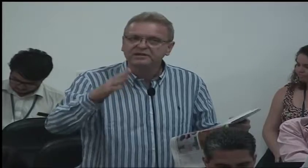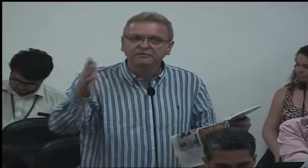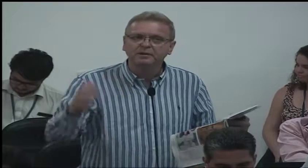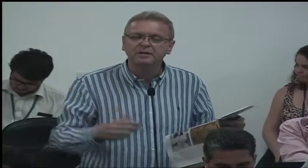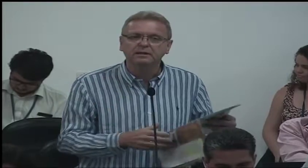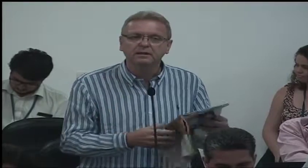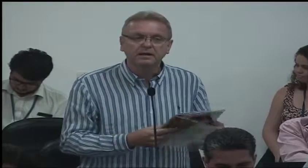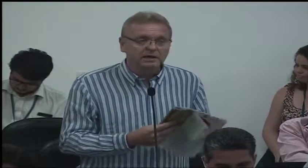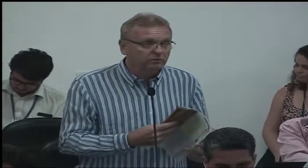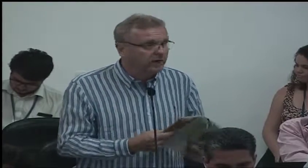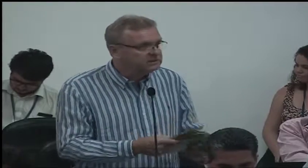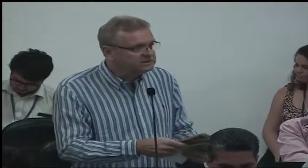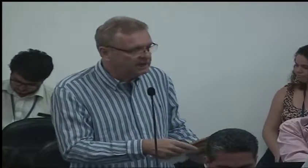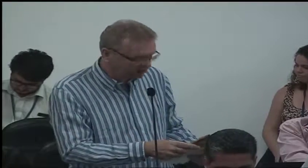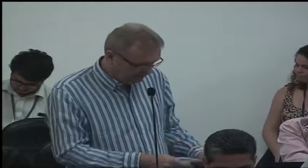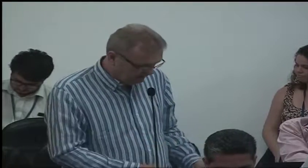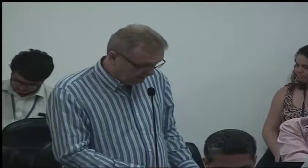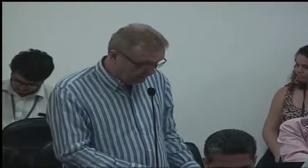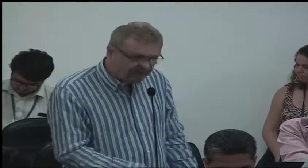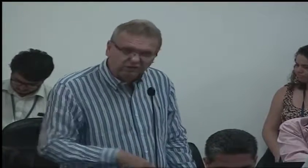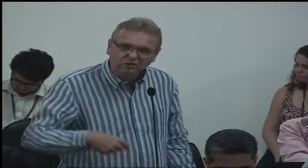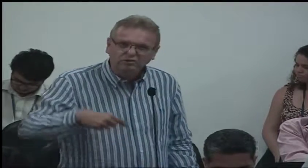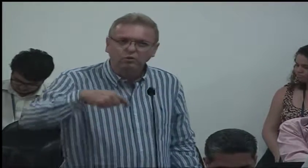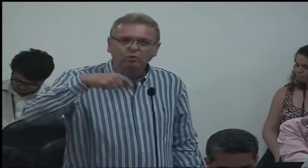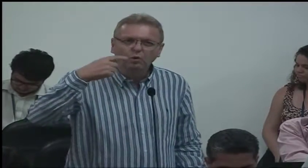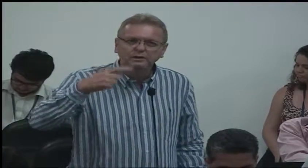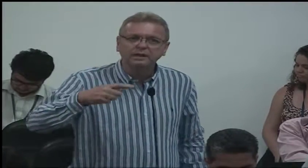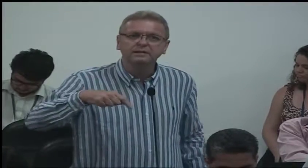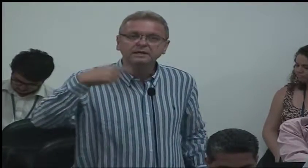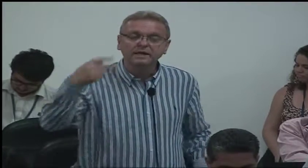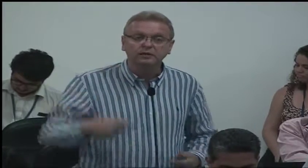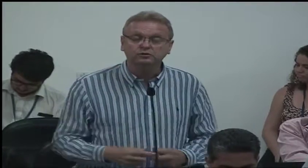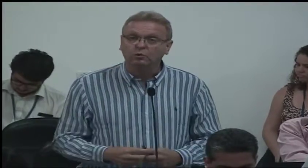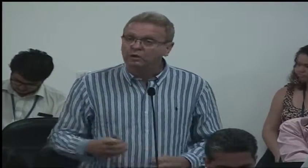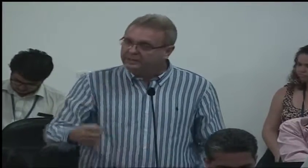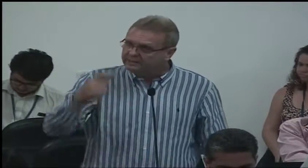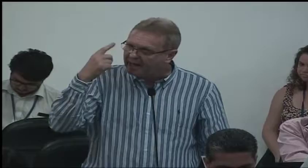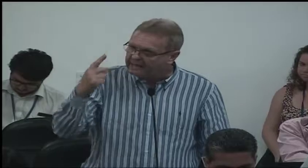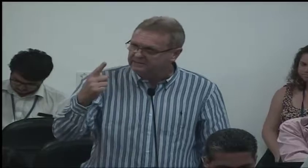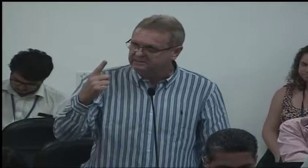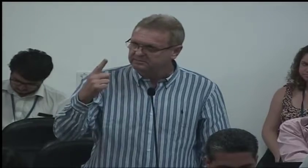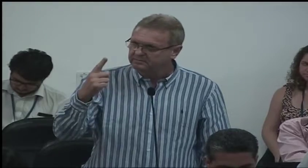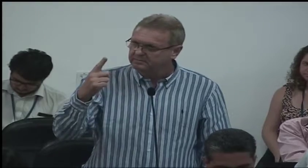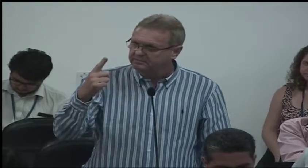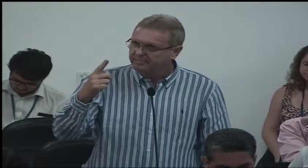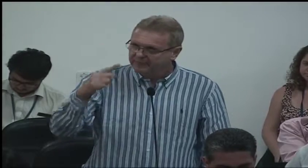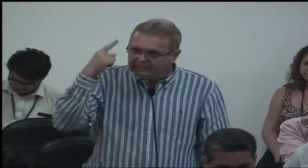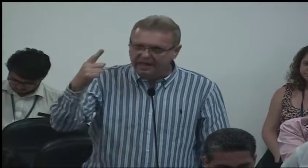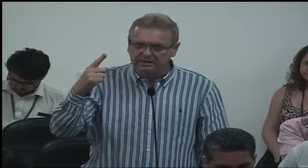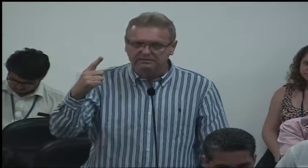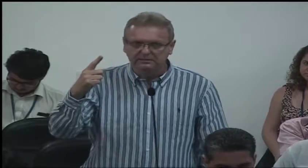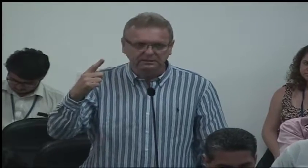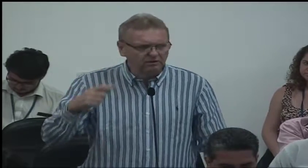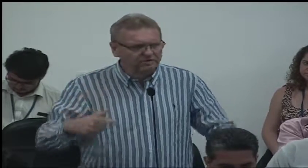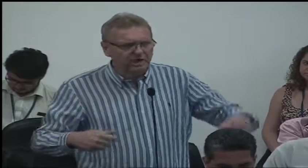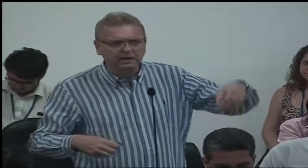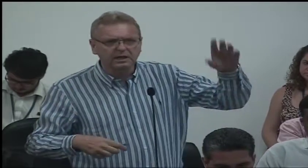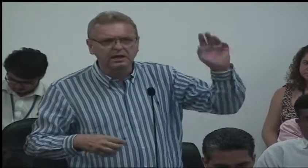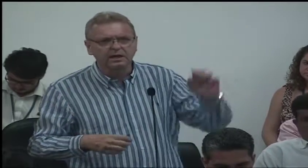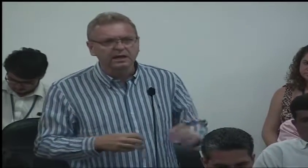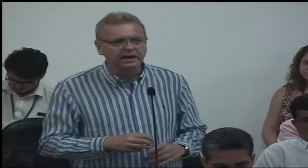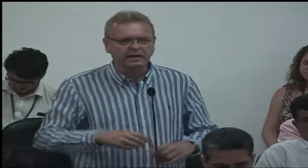apenas defender a família. Eu quero dizer que eu não sou contra ninguém, eu sou contra ideias. Então